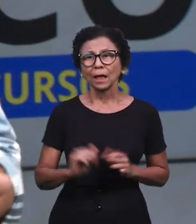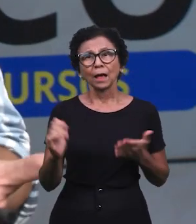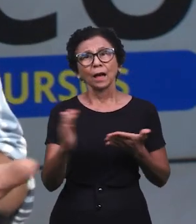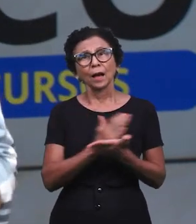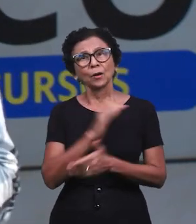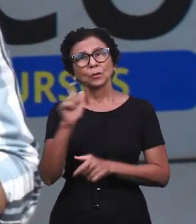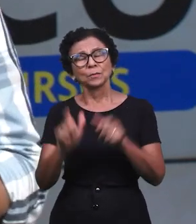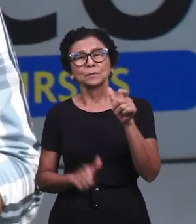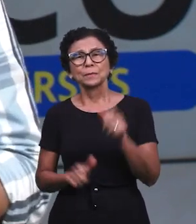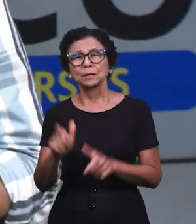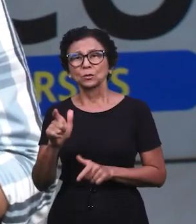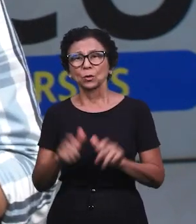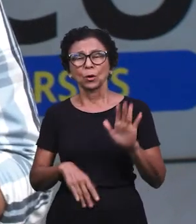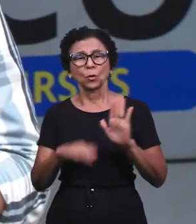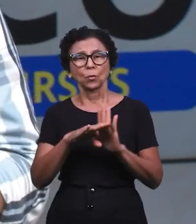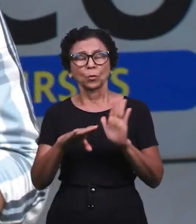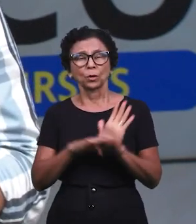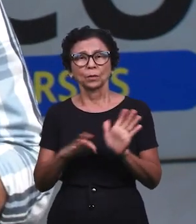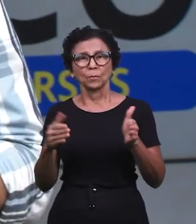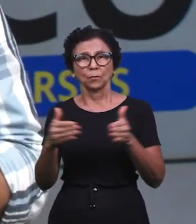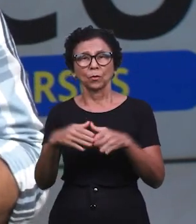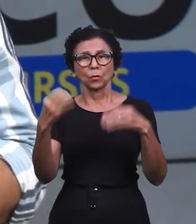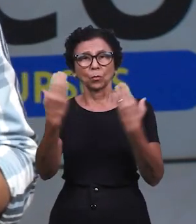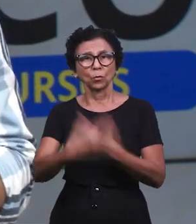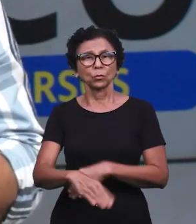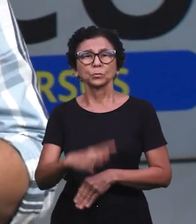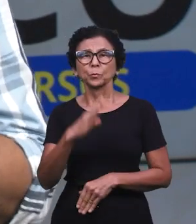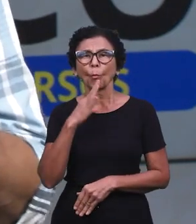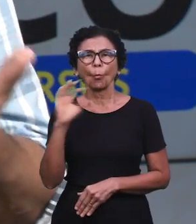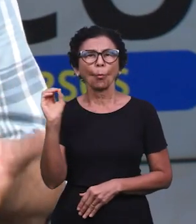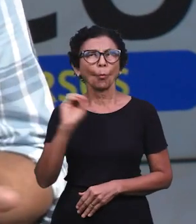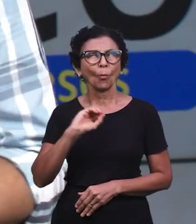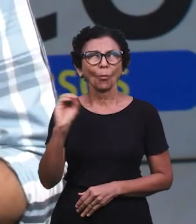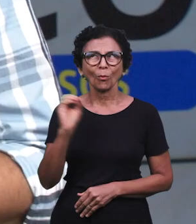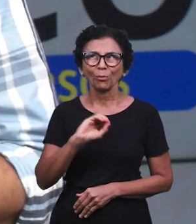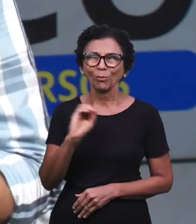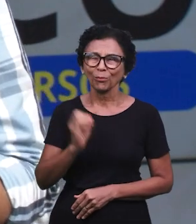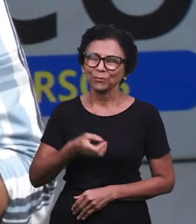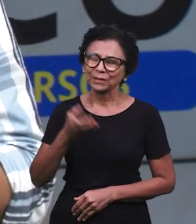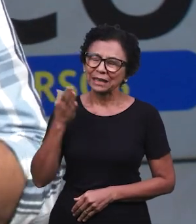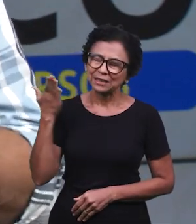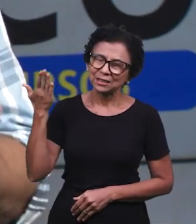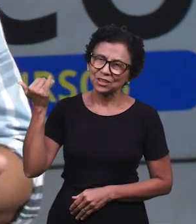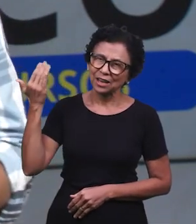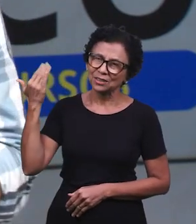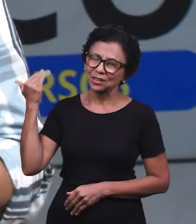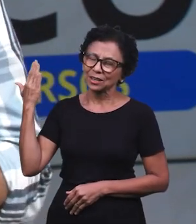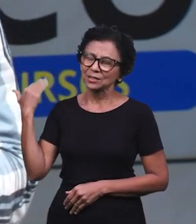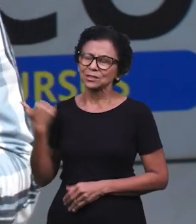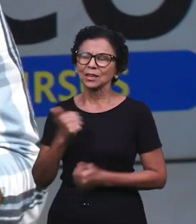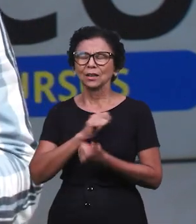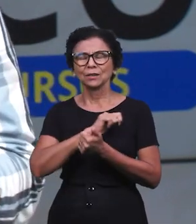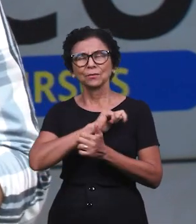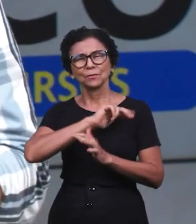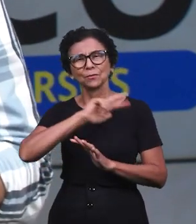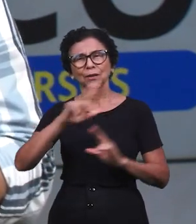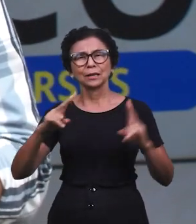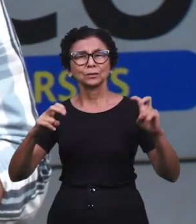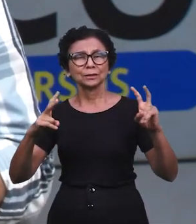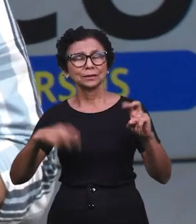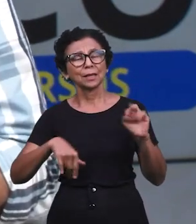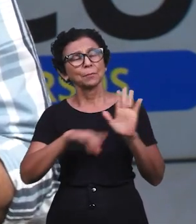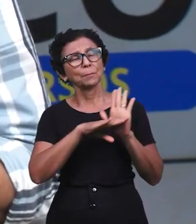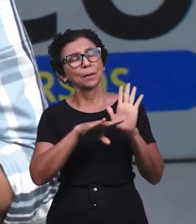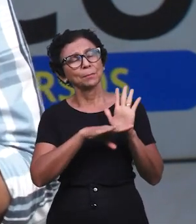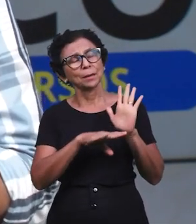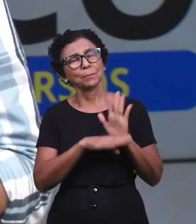não conhecem o programa Foco nos Concursos. Nós já gravamos diversos programas com diversos temas para vocês. E eu